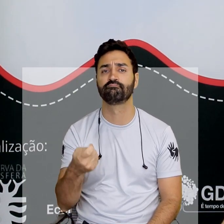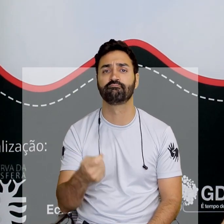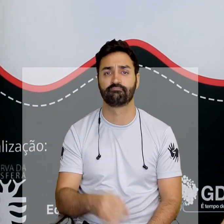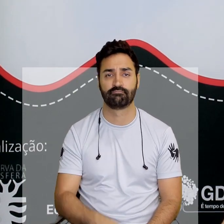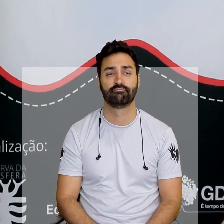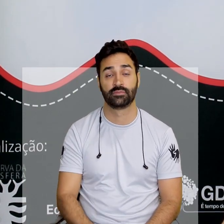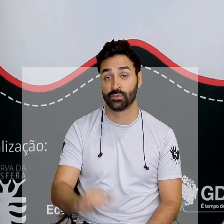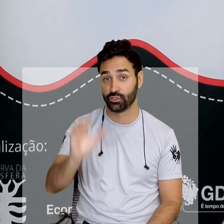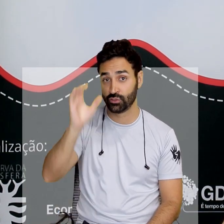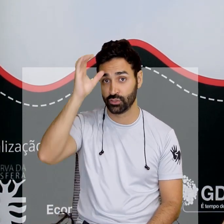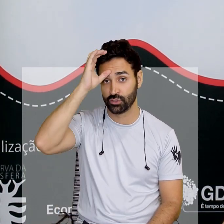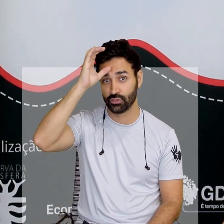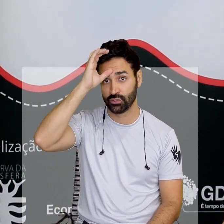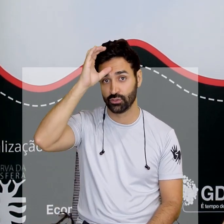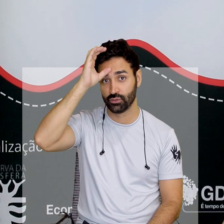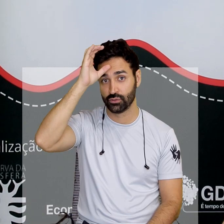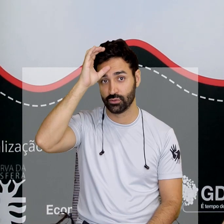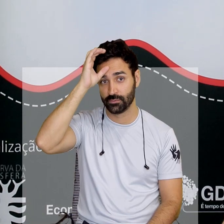Tio.